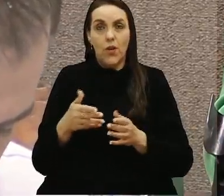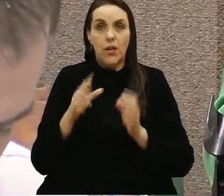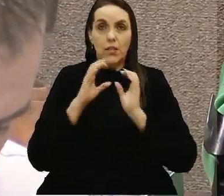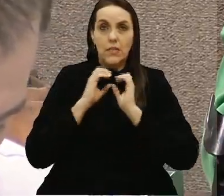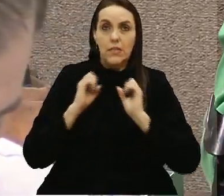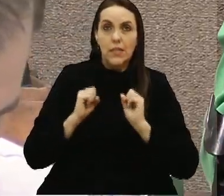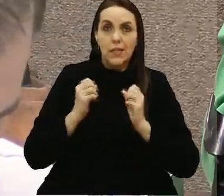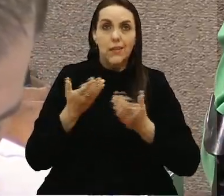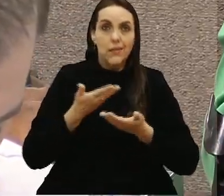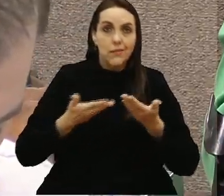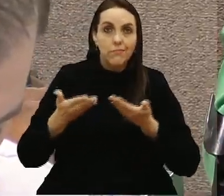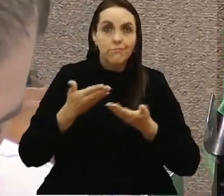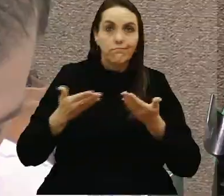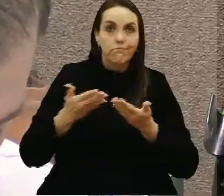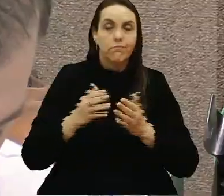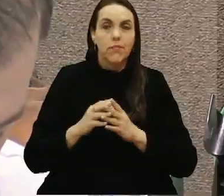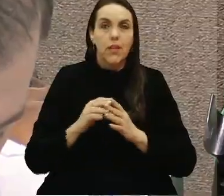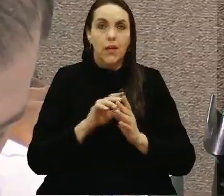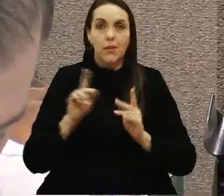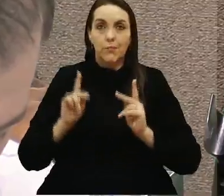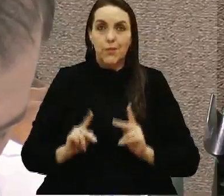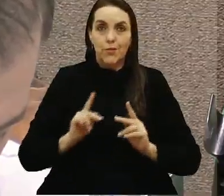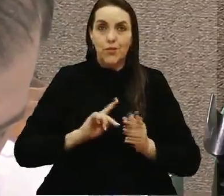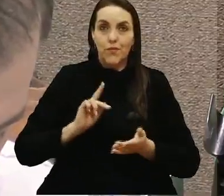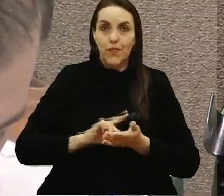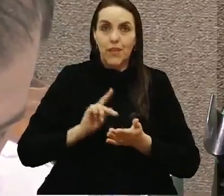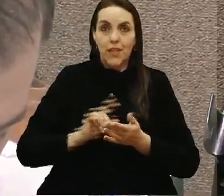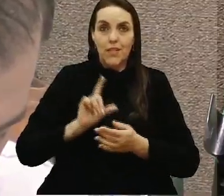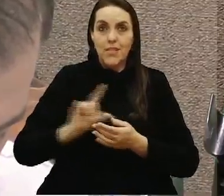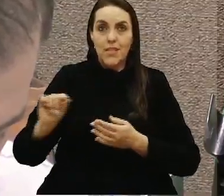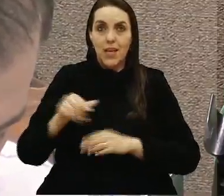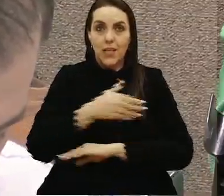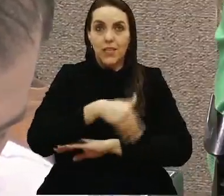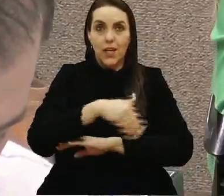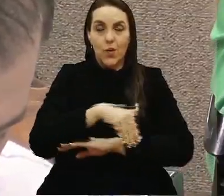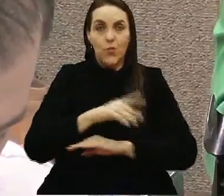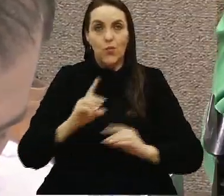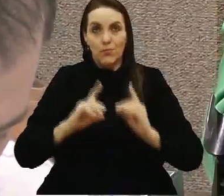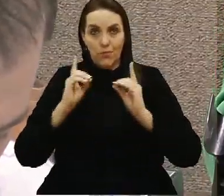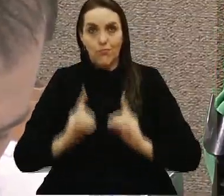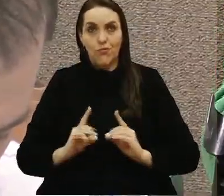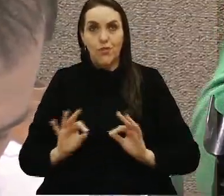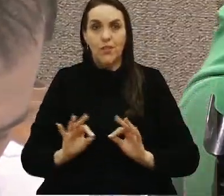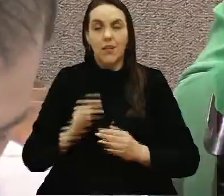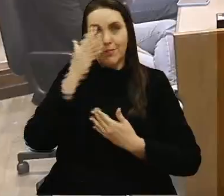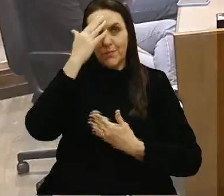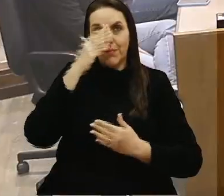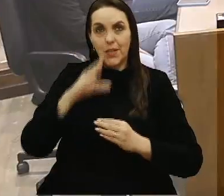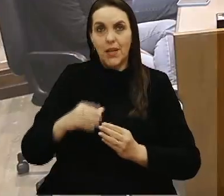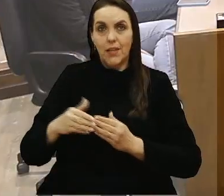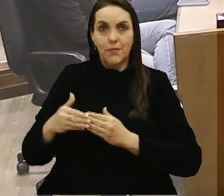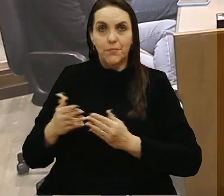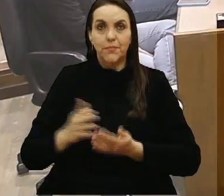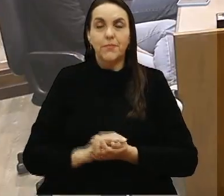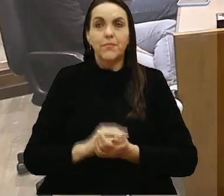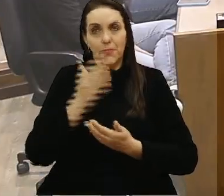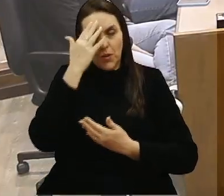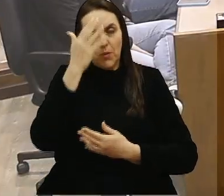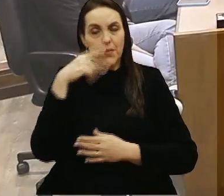secretaria, né, para que essas pessoas realmente possam sair das ruas e ter dignidade. Obrigada pela parte. Muito obrigado,